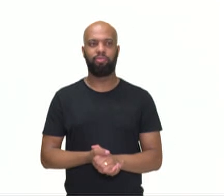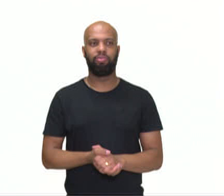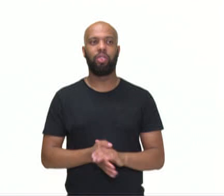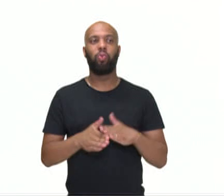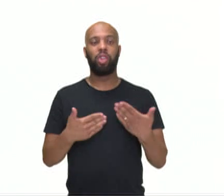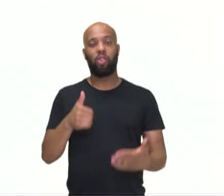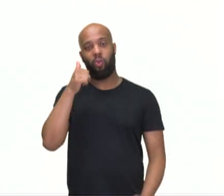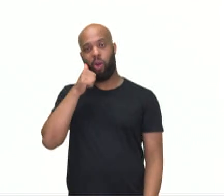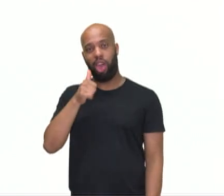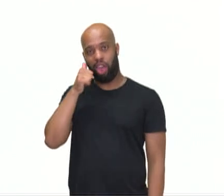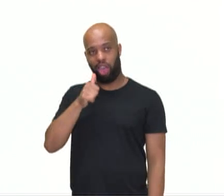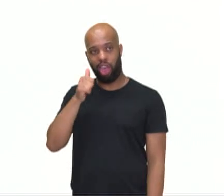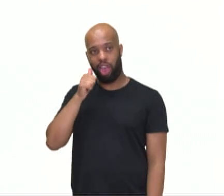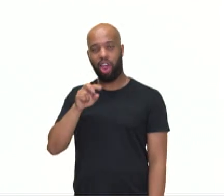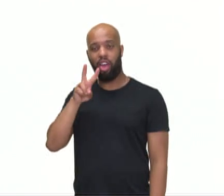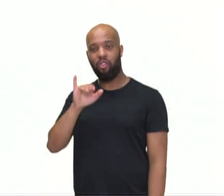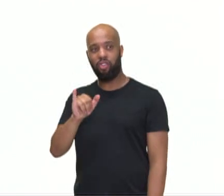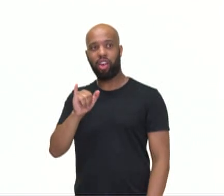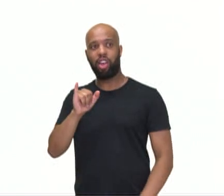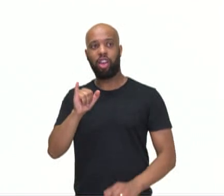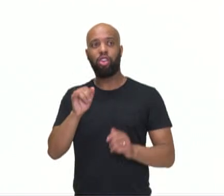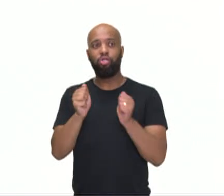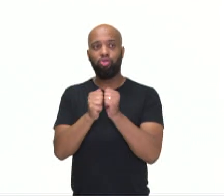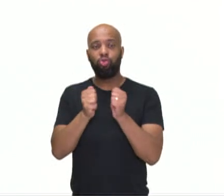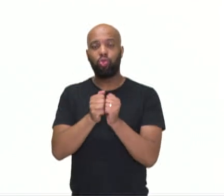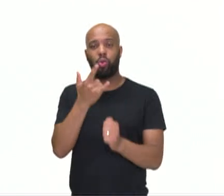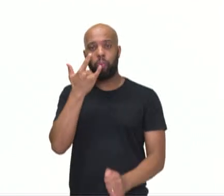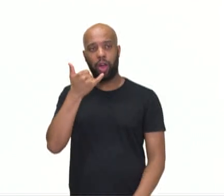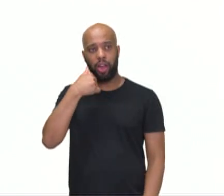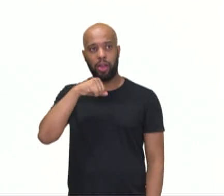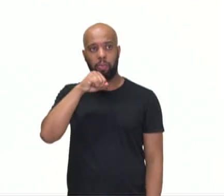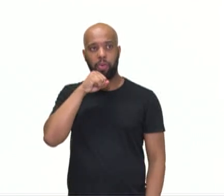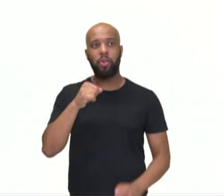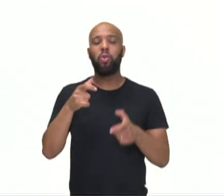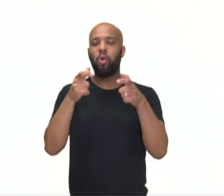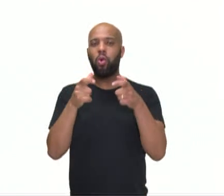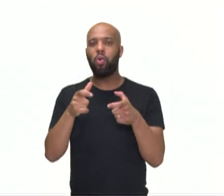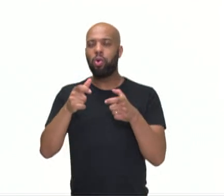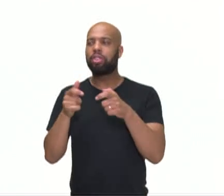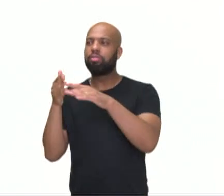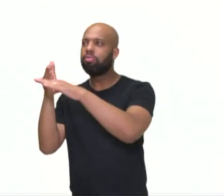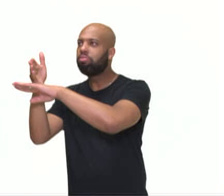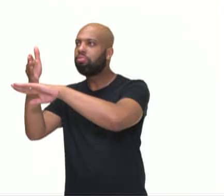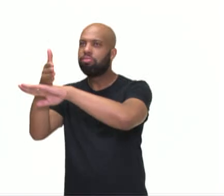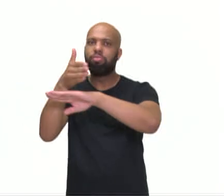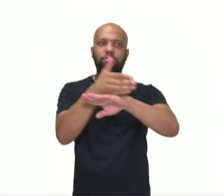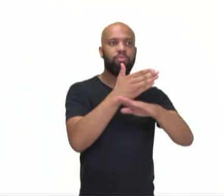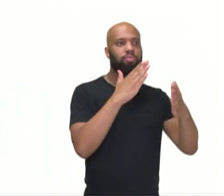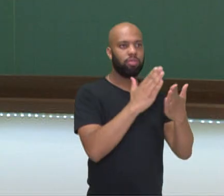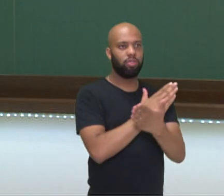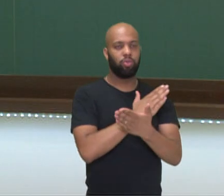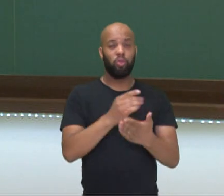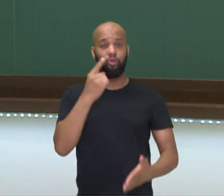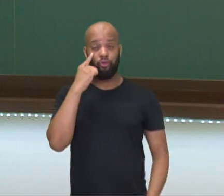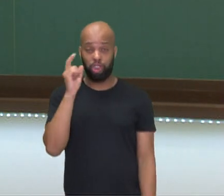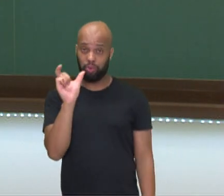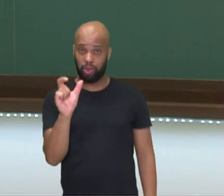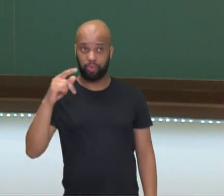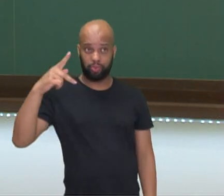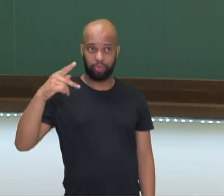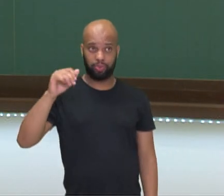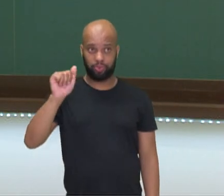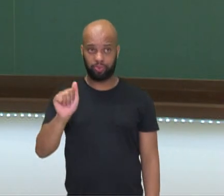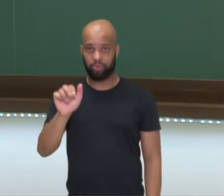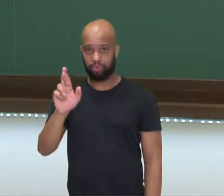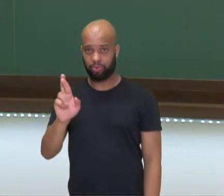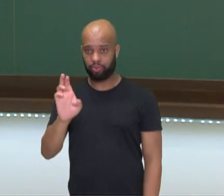ela geralmente vai com os pais para algum lugar. Nesse caso, nós temos aqui, last year we went